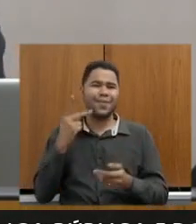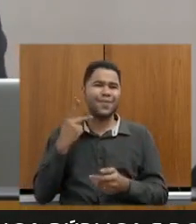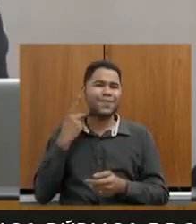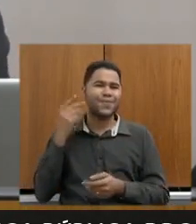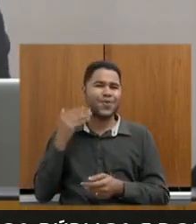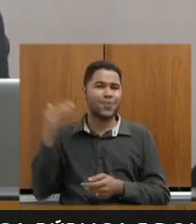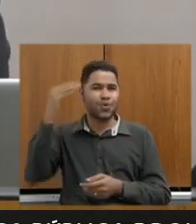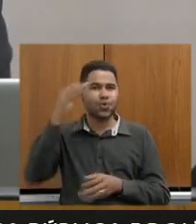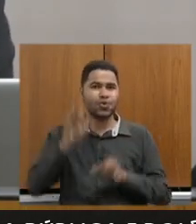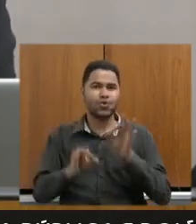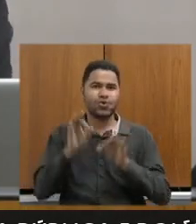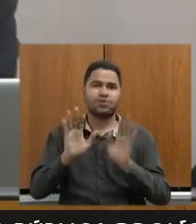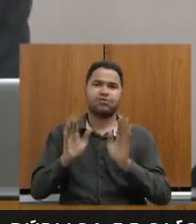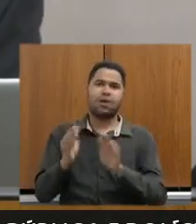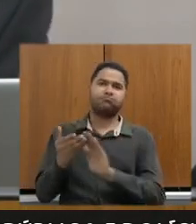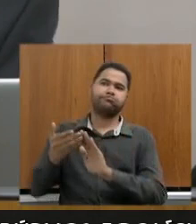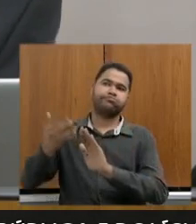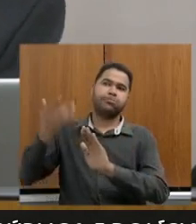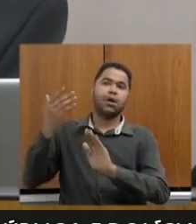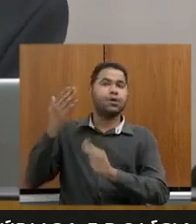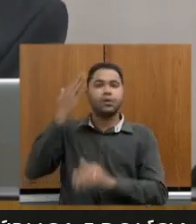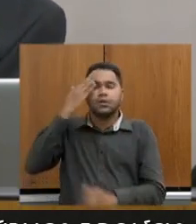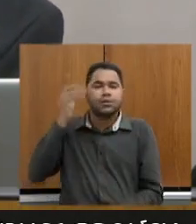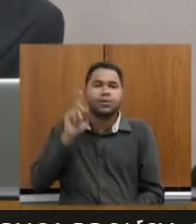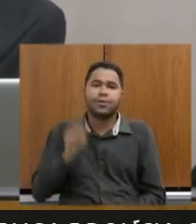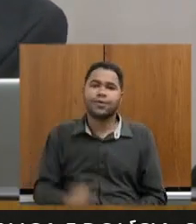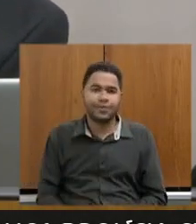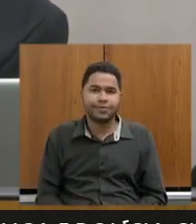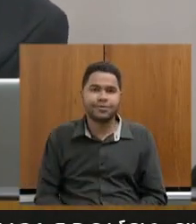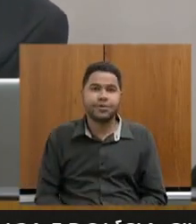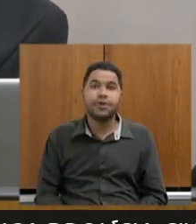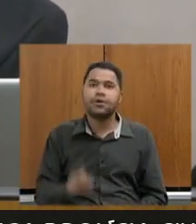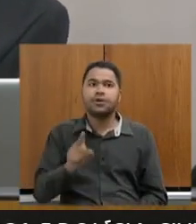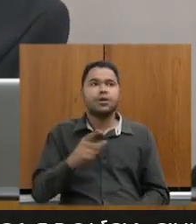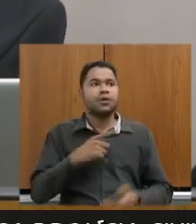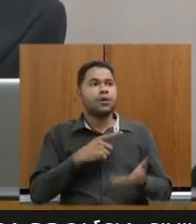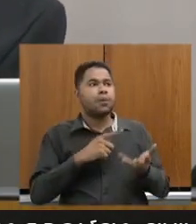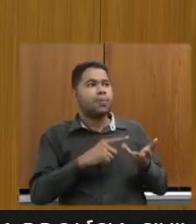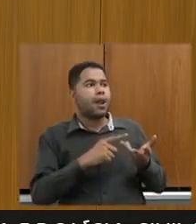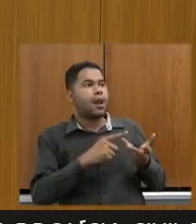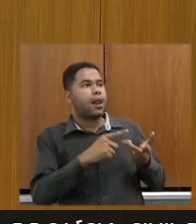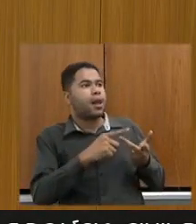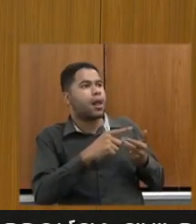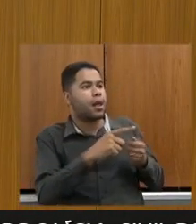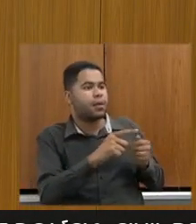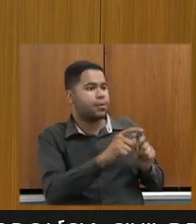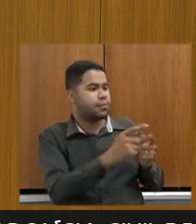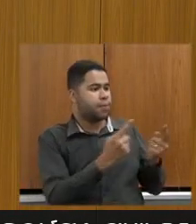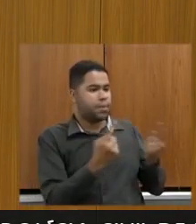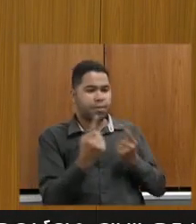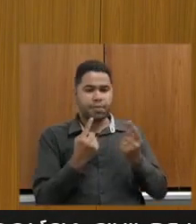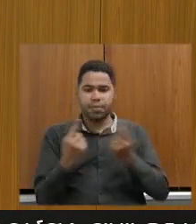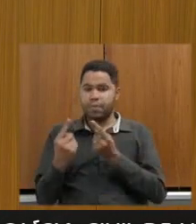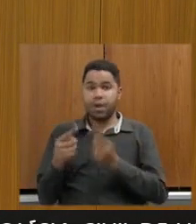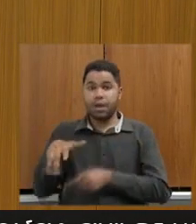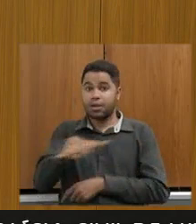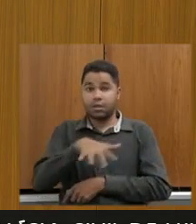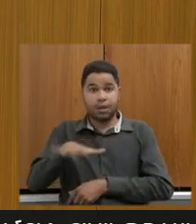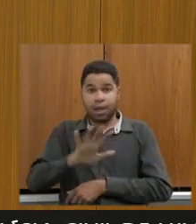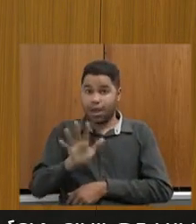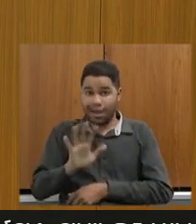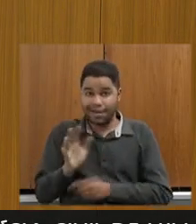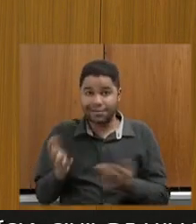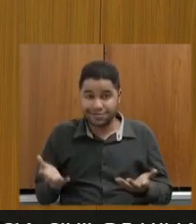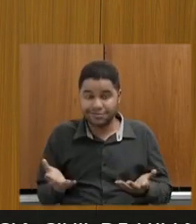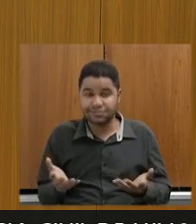por muito tempo não entendi isso fazer o soltar cercado às vezes de assessores e da área e